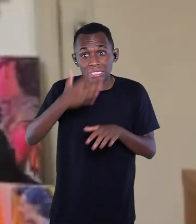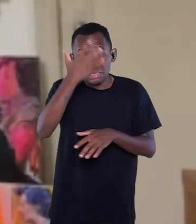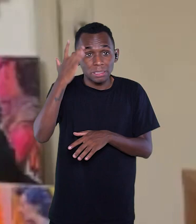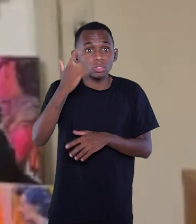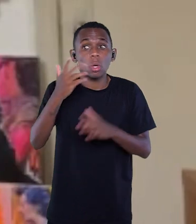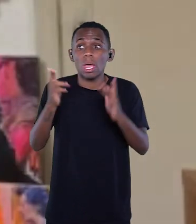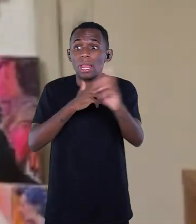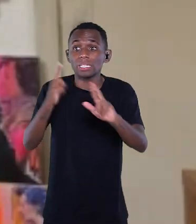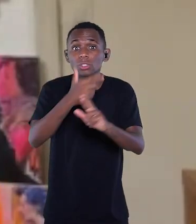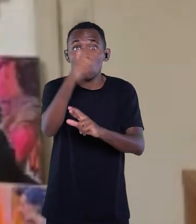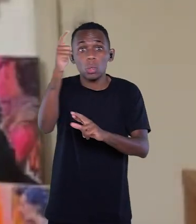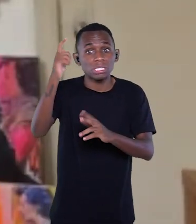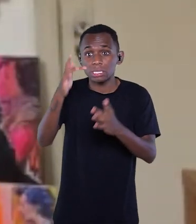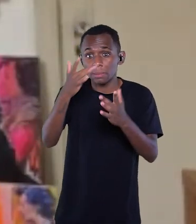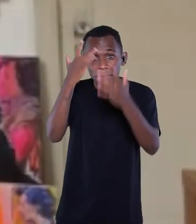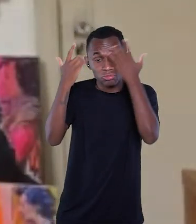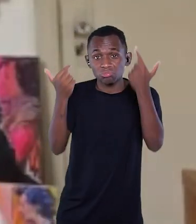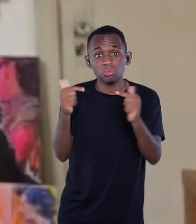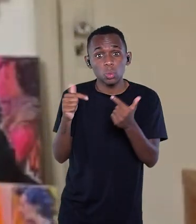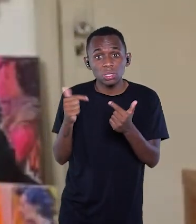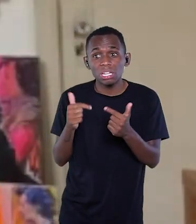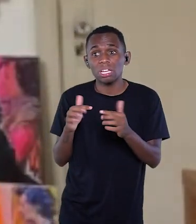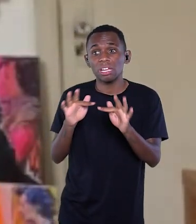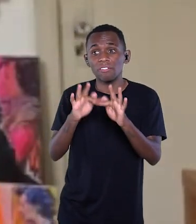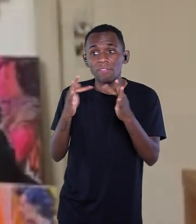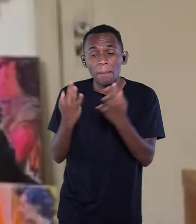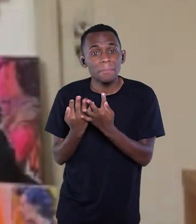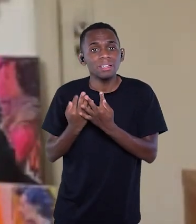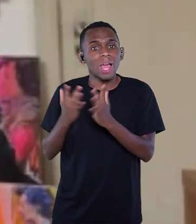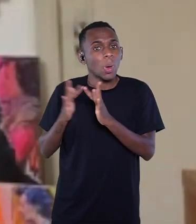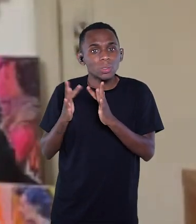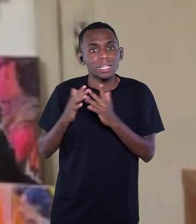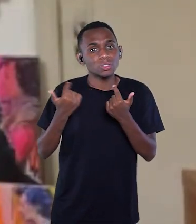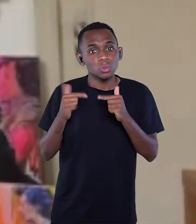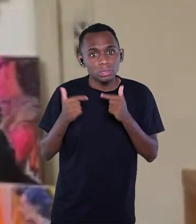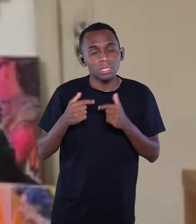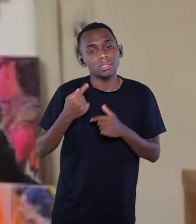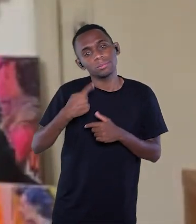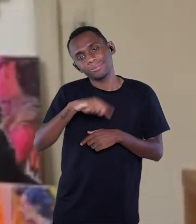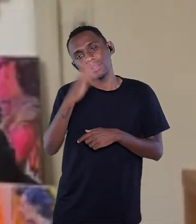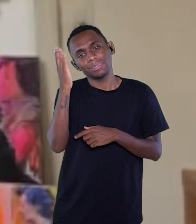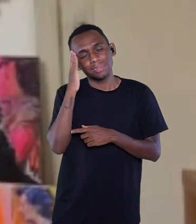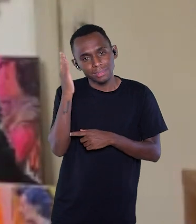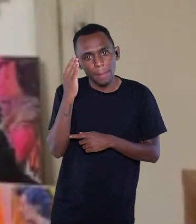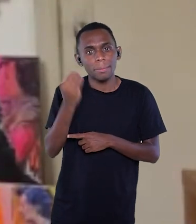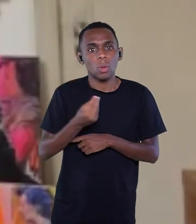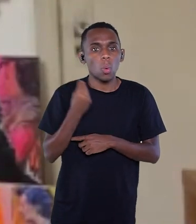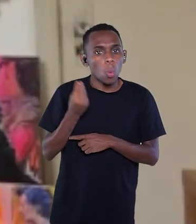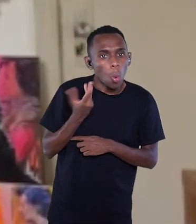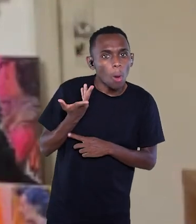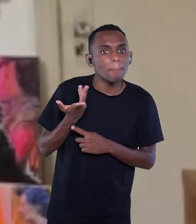relação com outras pessoas, ela não tem vínculo com a família de origem, né? E a gente sabe como a família, ela